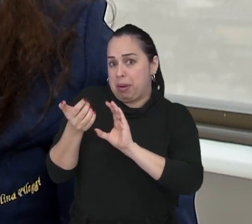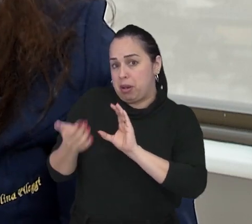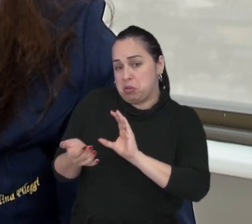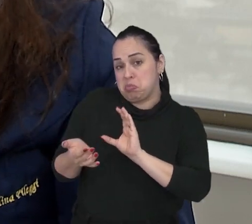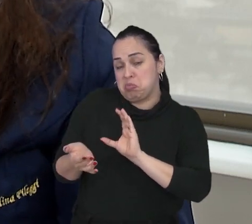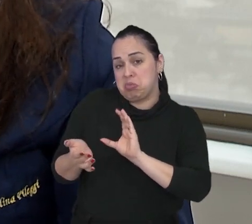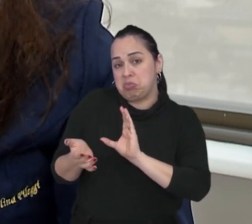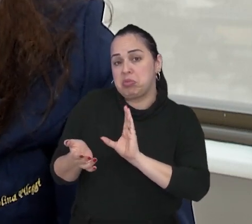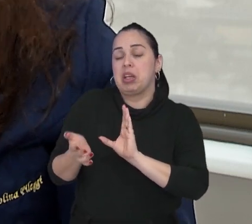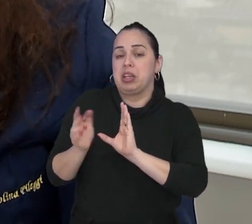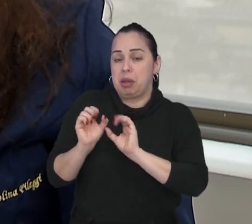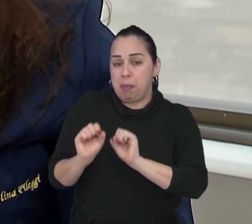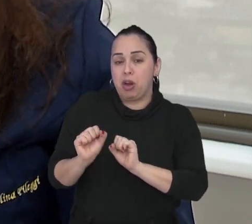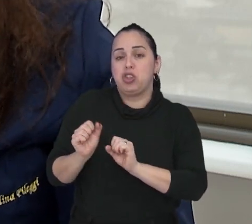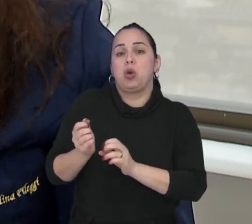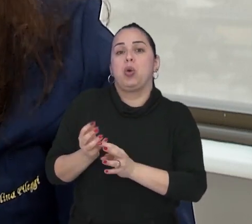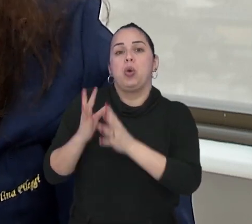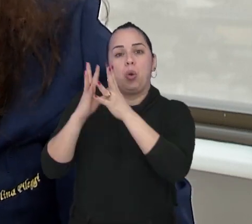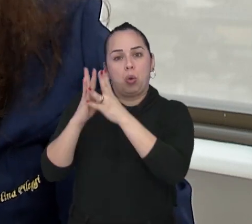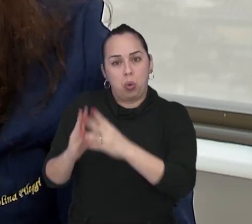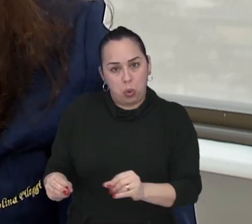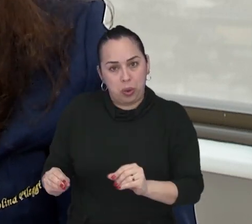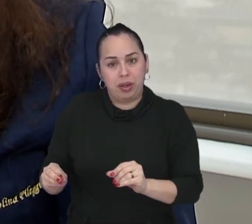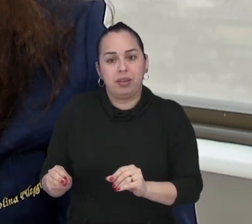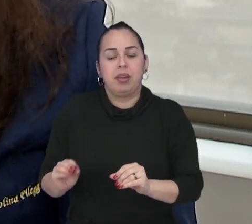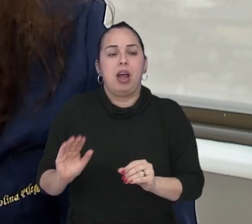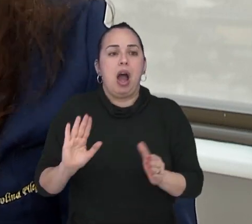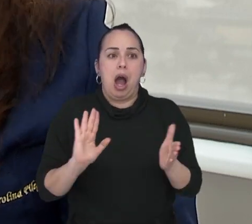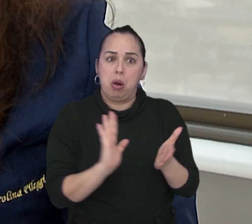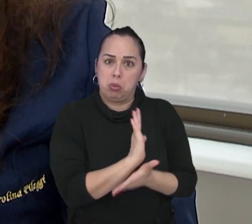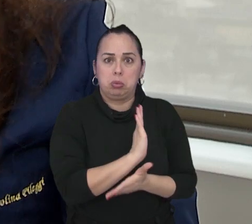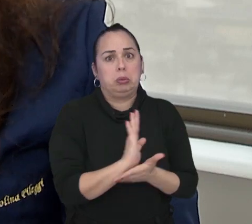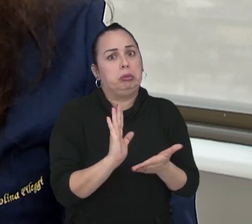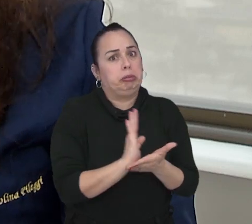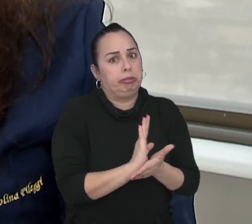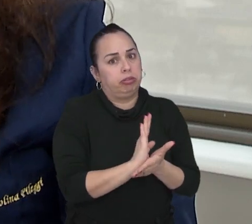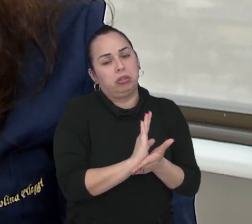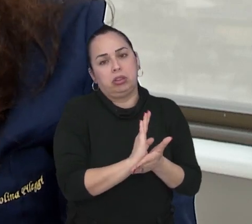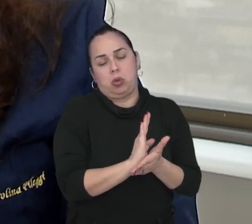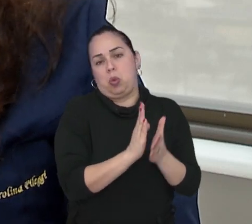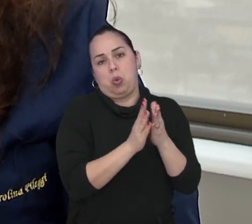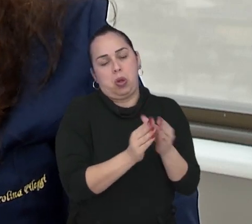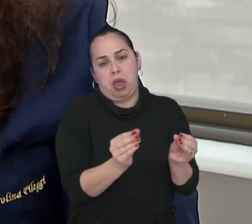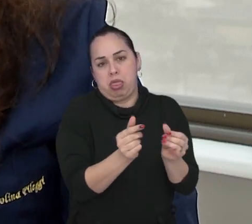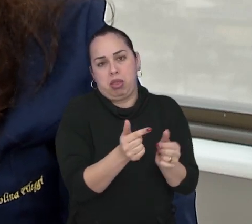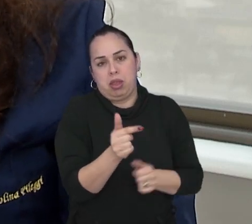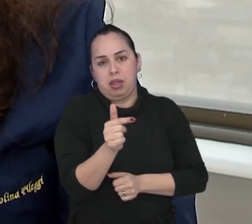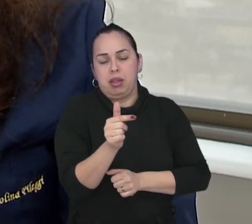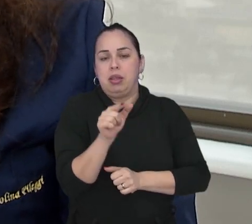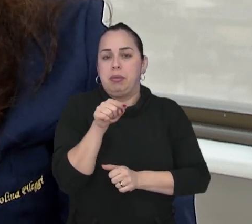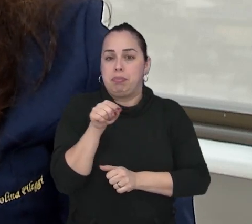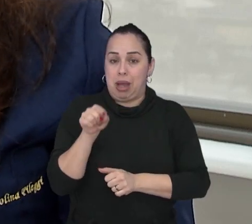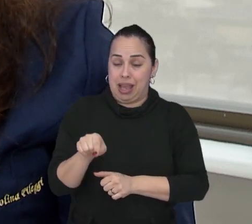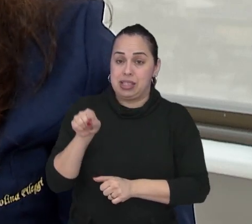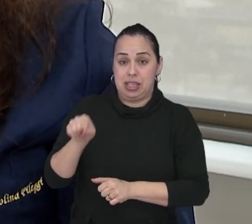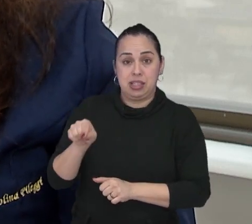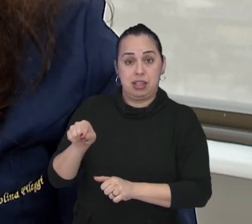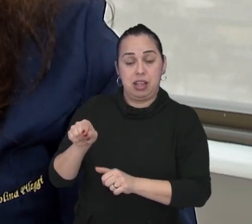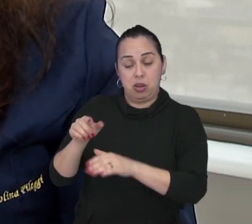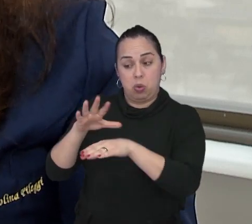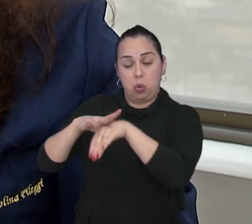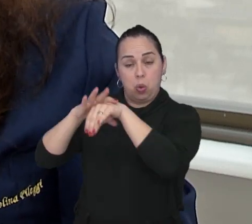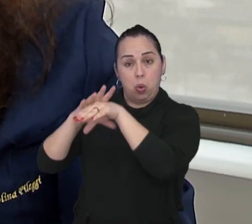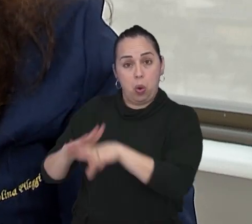características benignas mesmo os que não são que são poucos são raros eles têm uma chance de